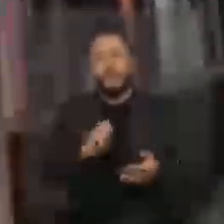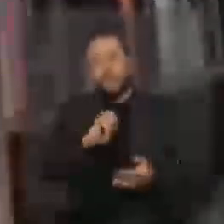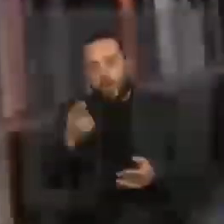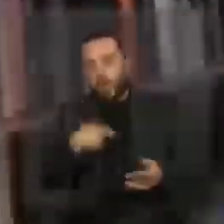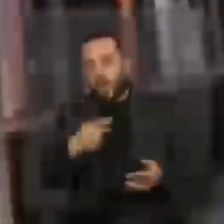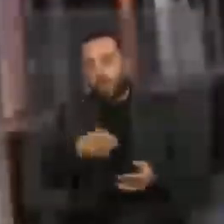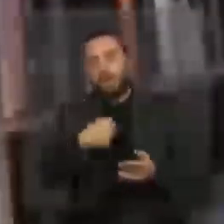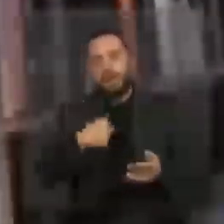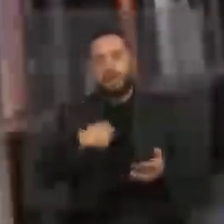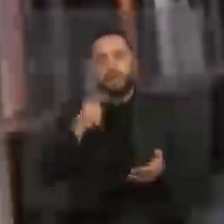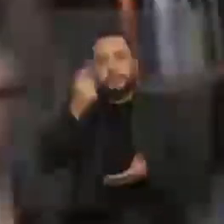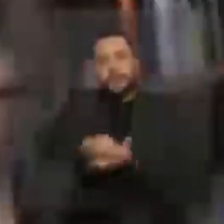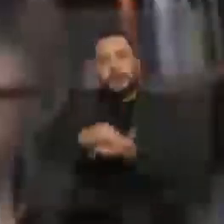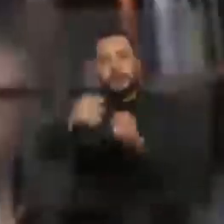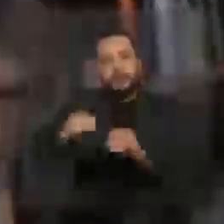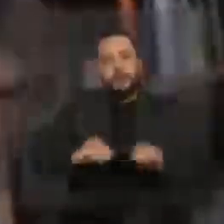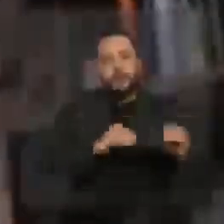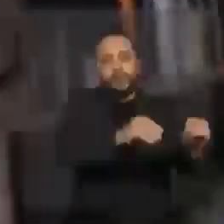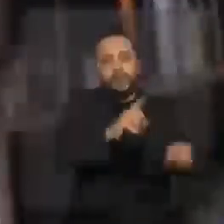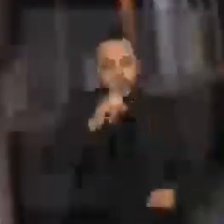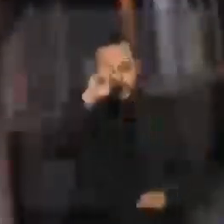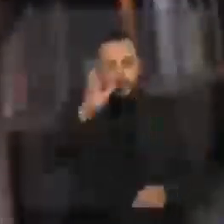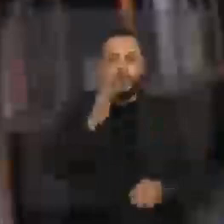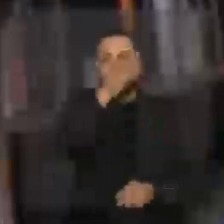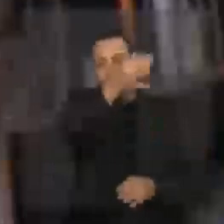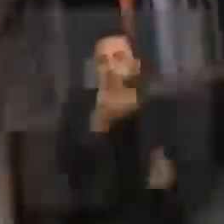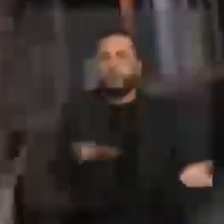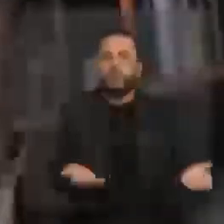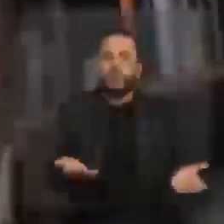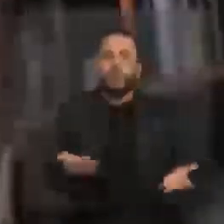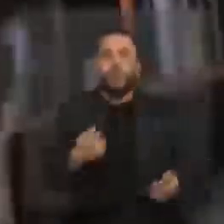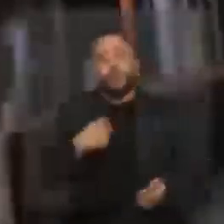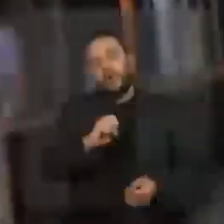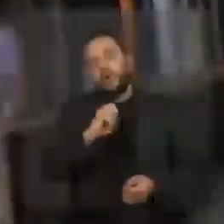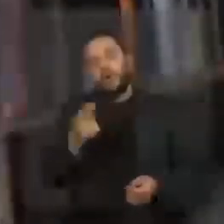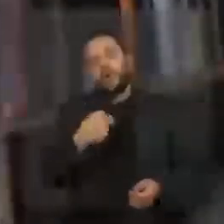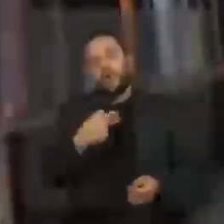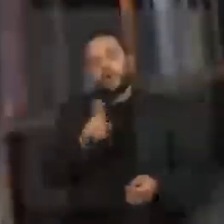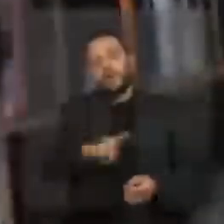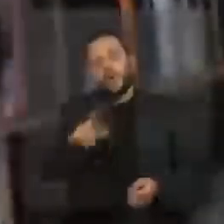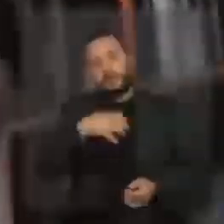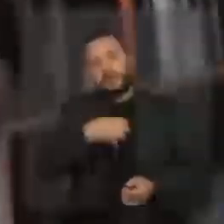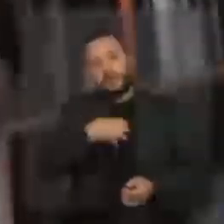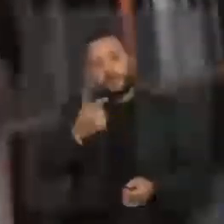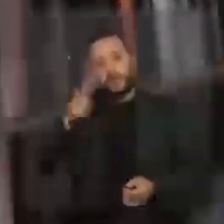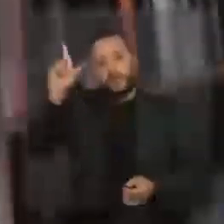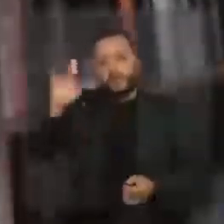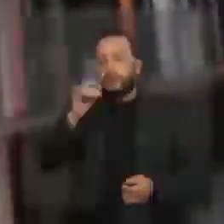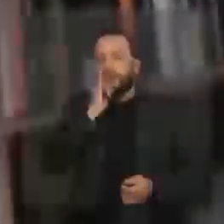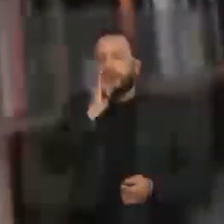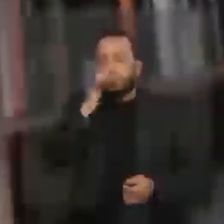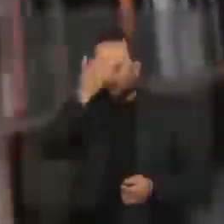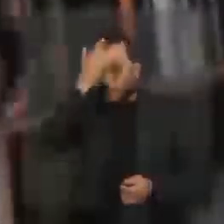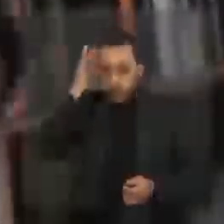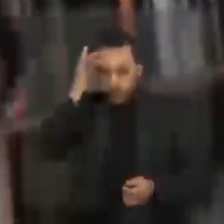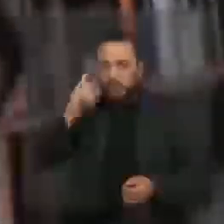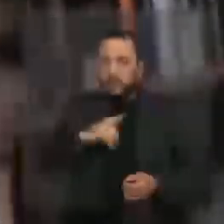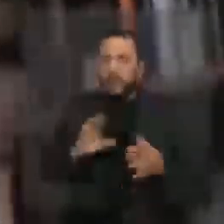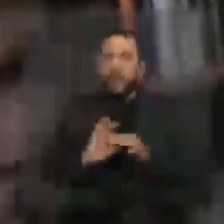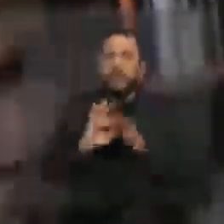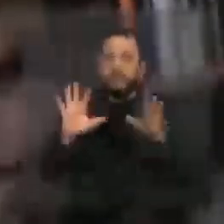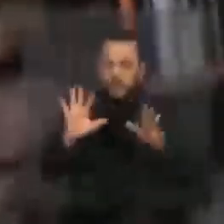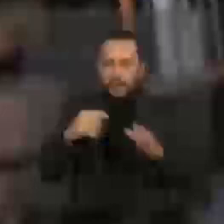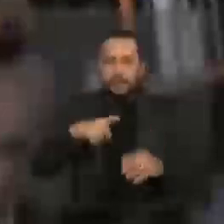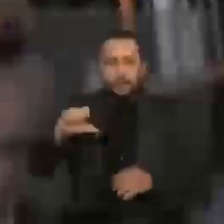essa permissão, ou mesmo que esse crédito seja utilizado de uma outra maneira, porque imaginando que alguém teve essa autorização